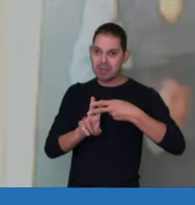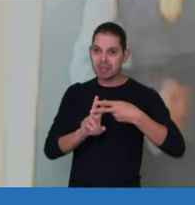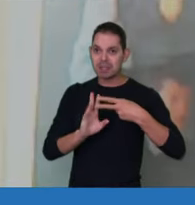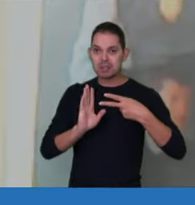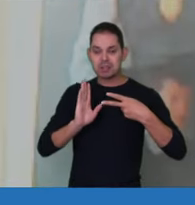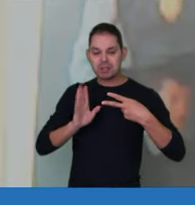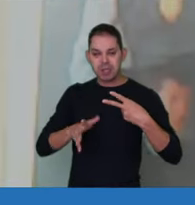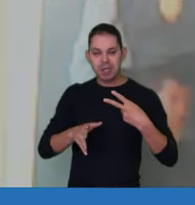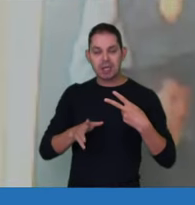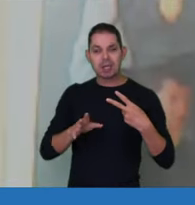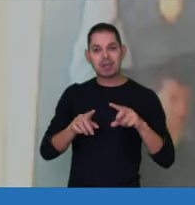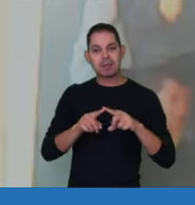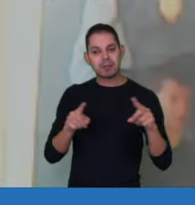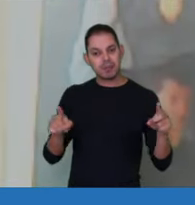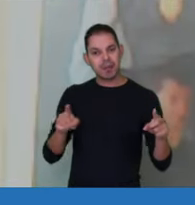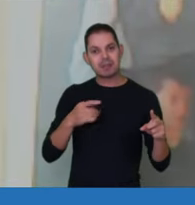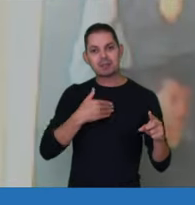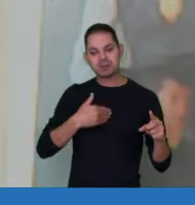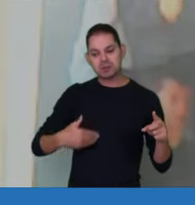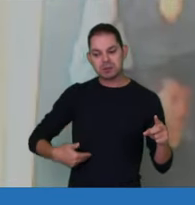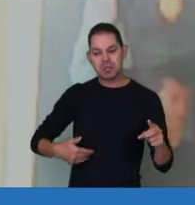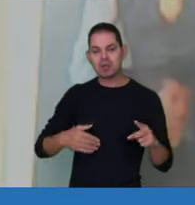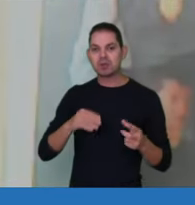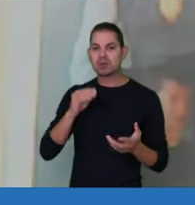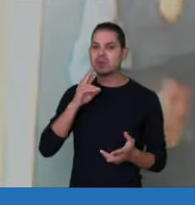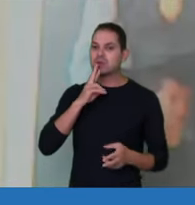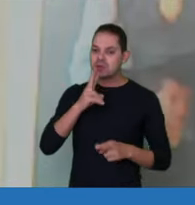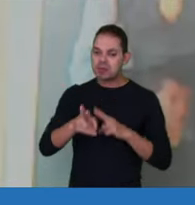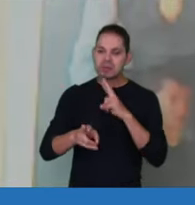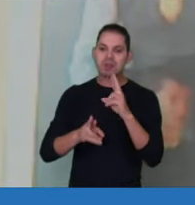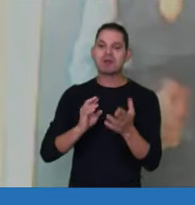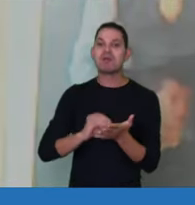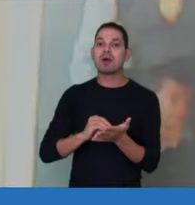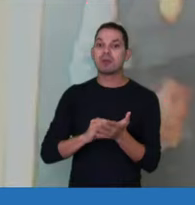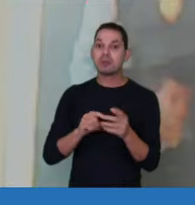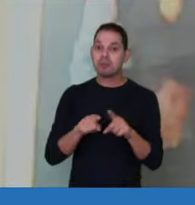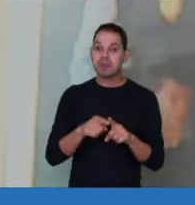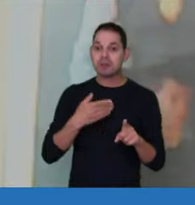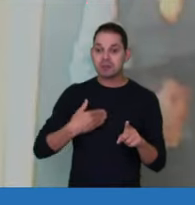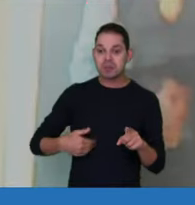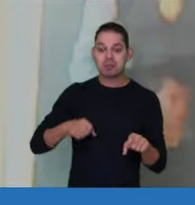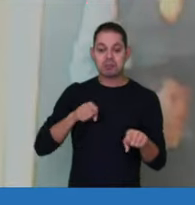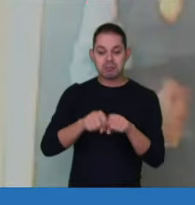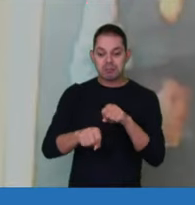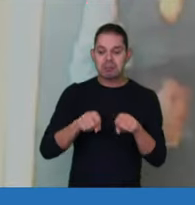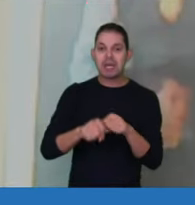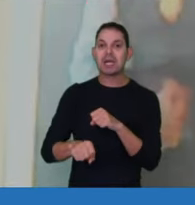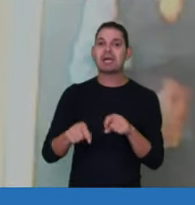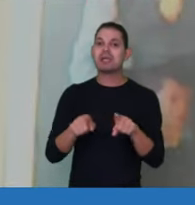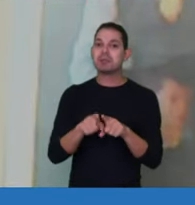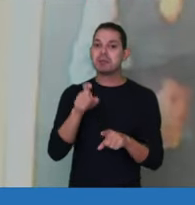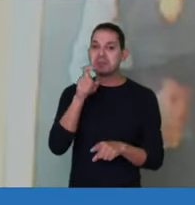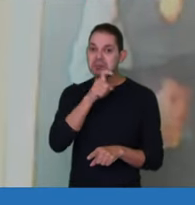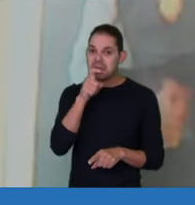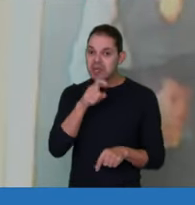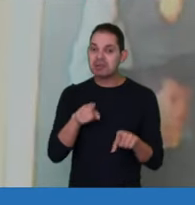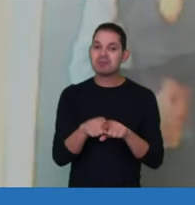o Estado ainda deve muitas respostas, e que o Estado mata e mente e oculta